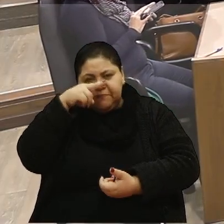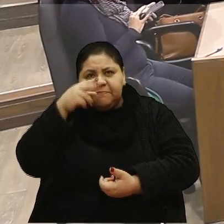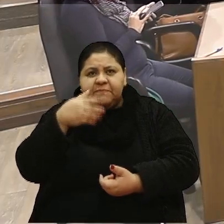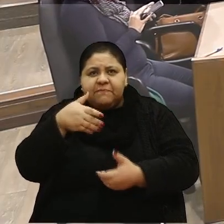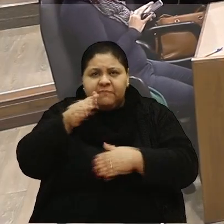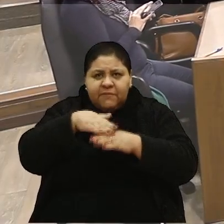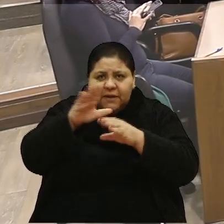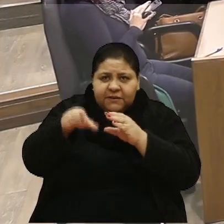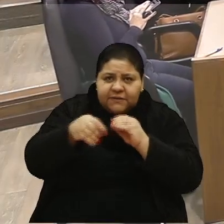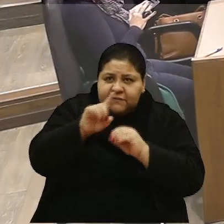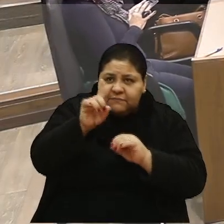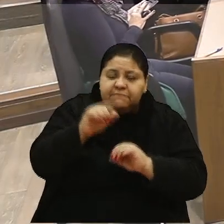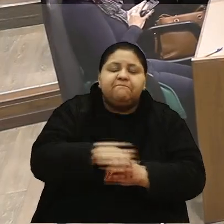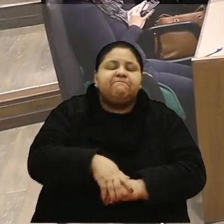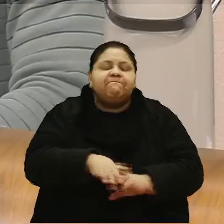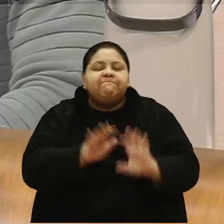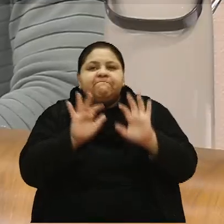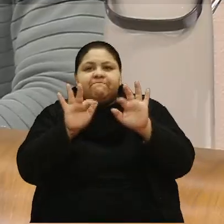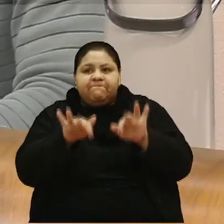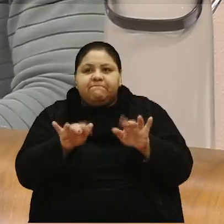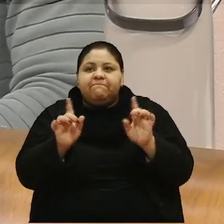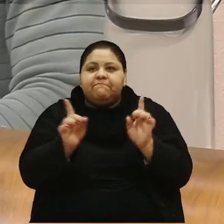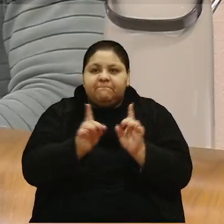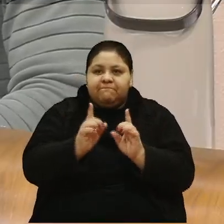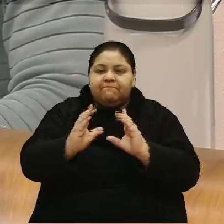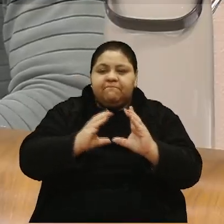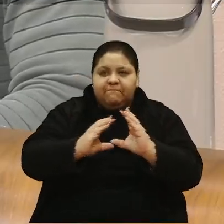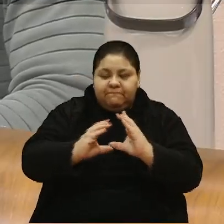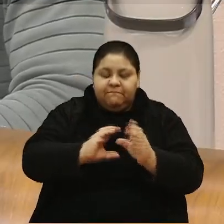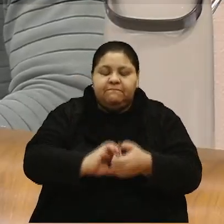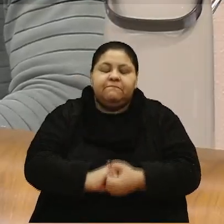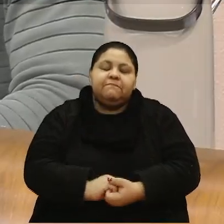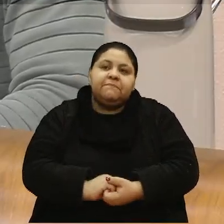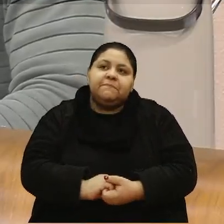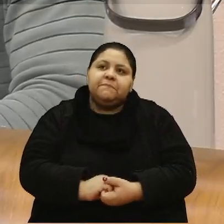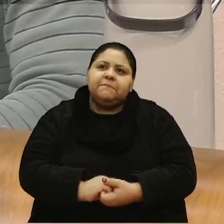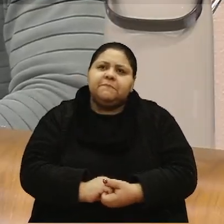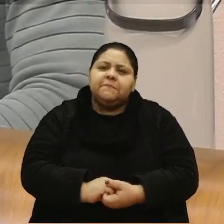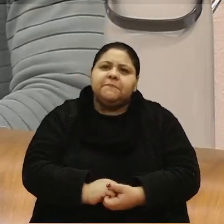solicitado? Não? Encerrada as pequenas comunicações.